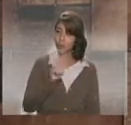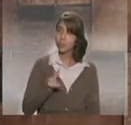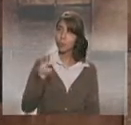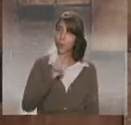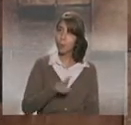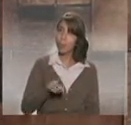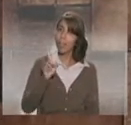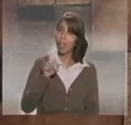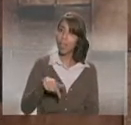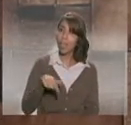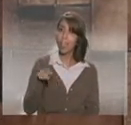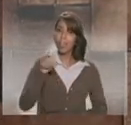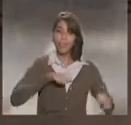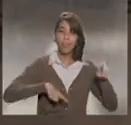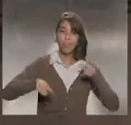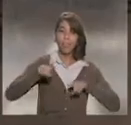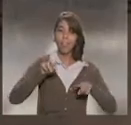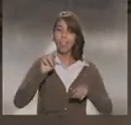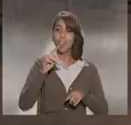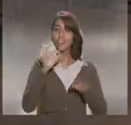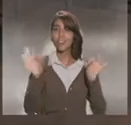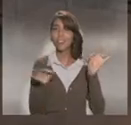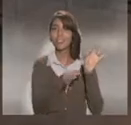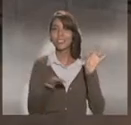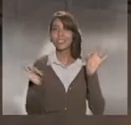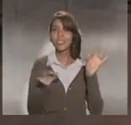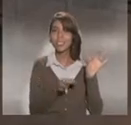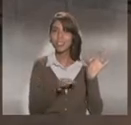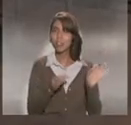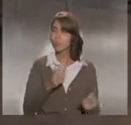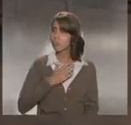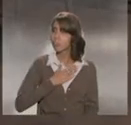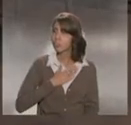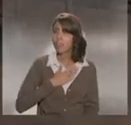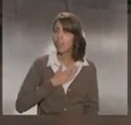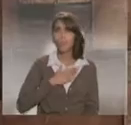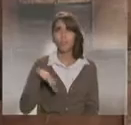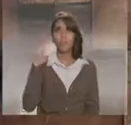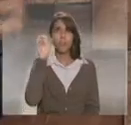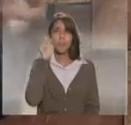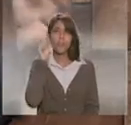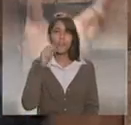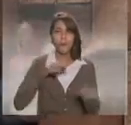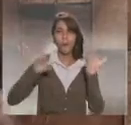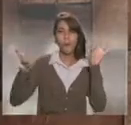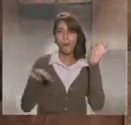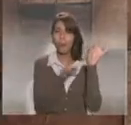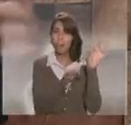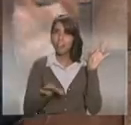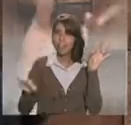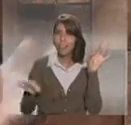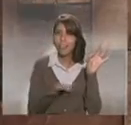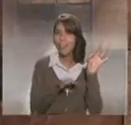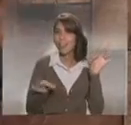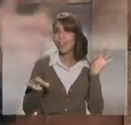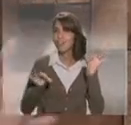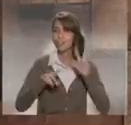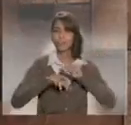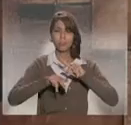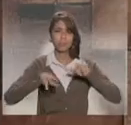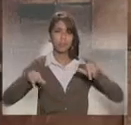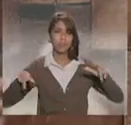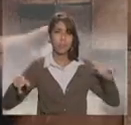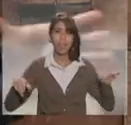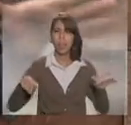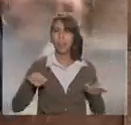regência olha eu gostava muito de ouvir e orquestras e e grandes orquestrações grandes